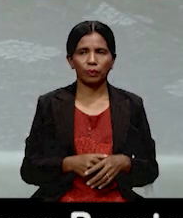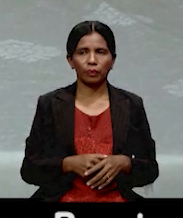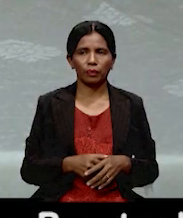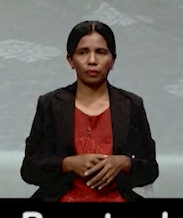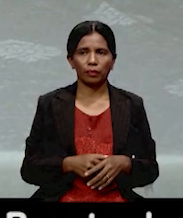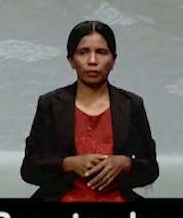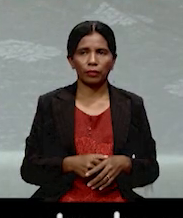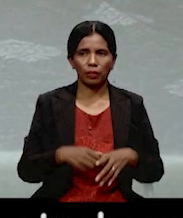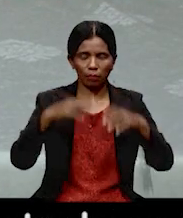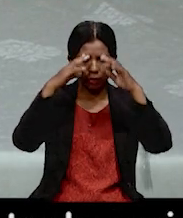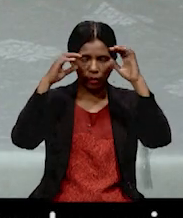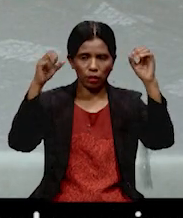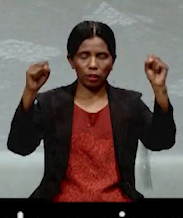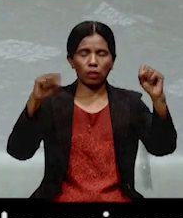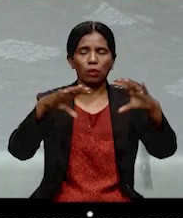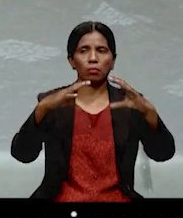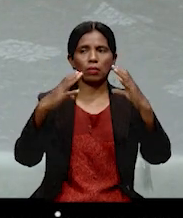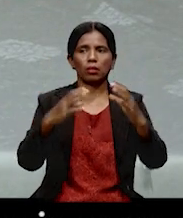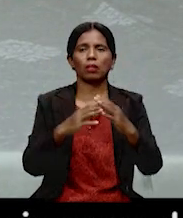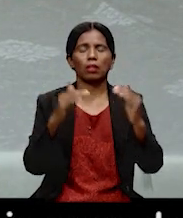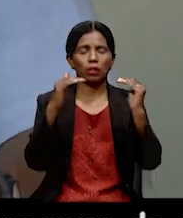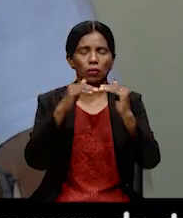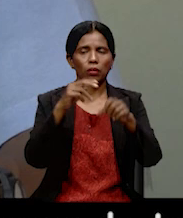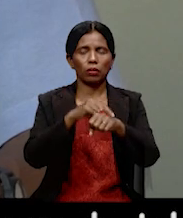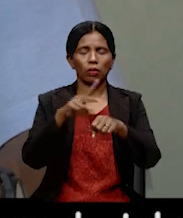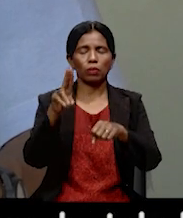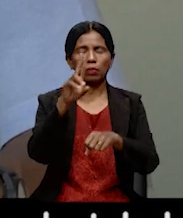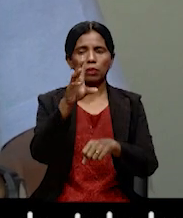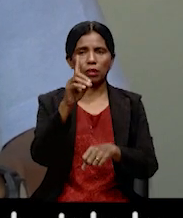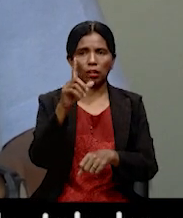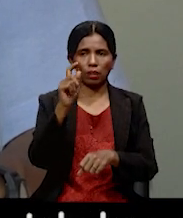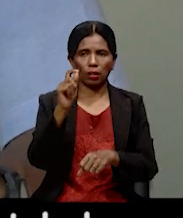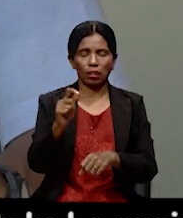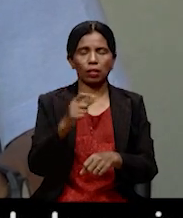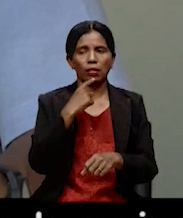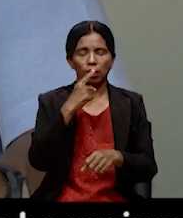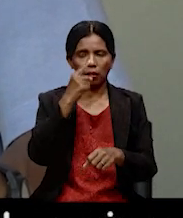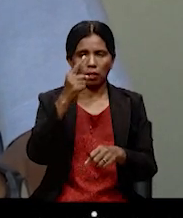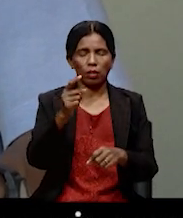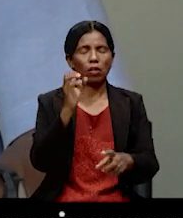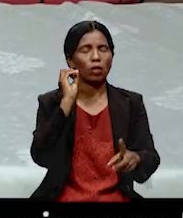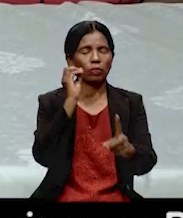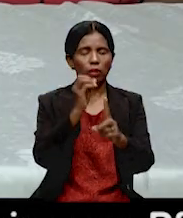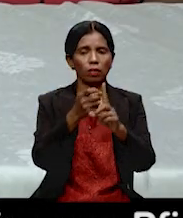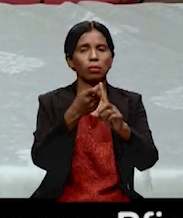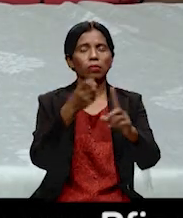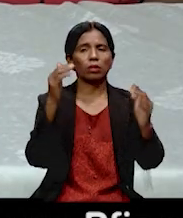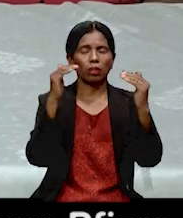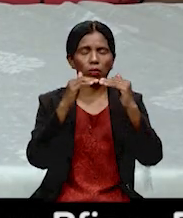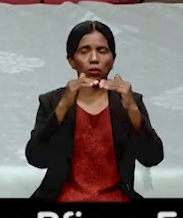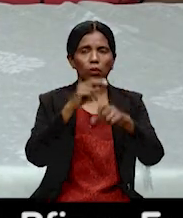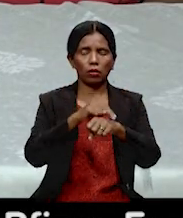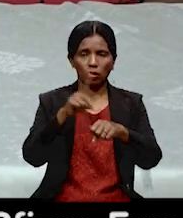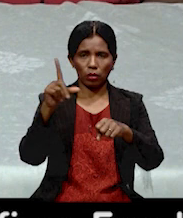Presidente Comisão Organizadora Congresso Nacional UDT Nixon Madeira Laiha Teten, objetivo si Congresso Nacional ne